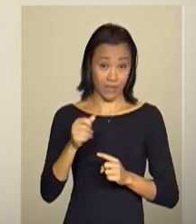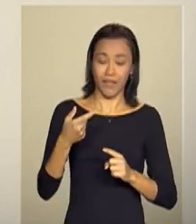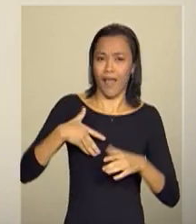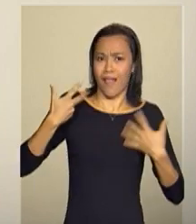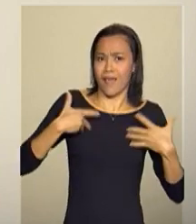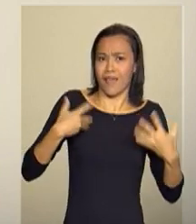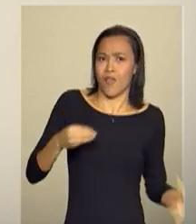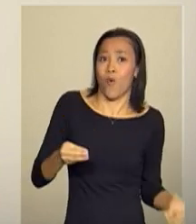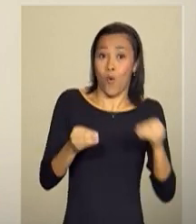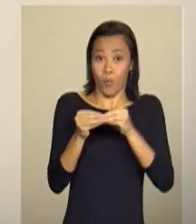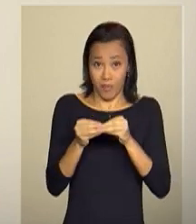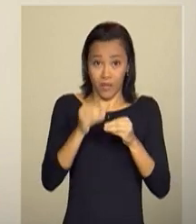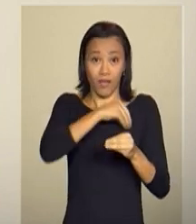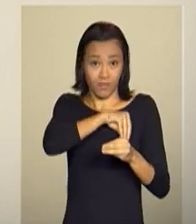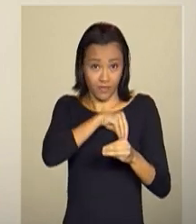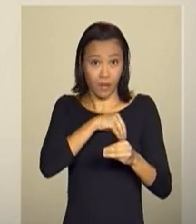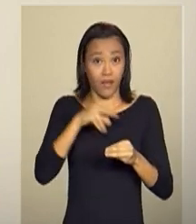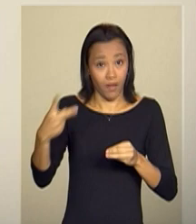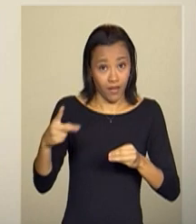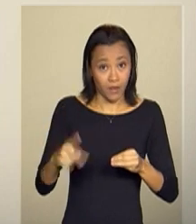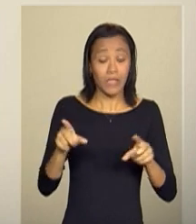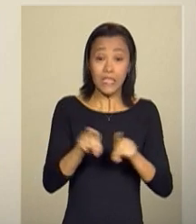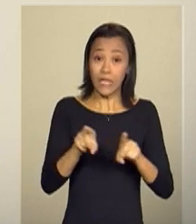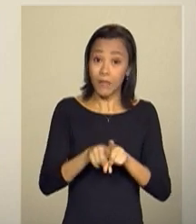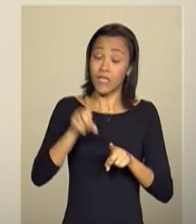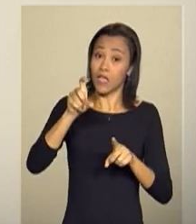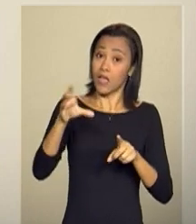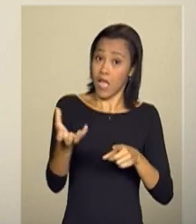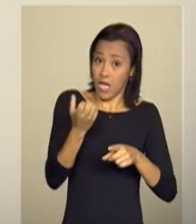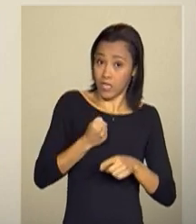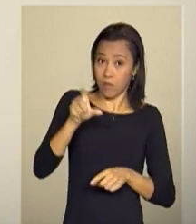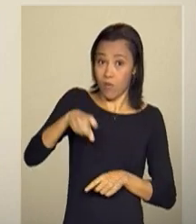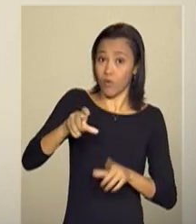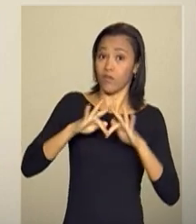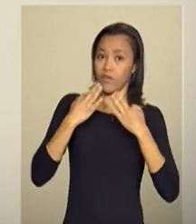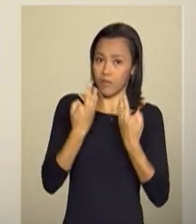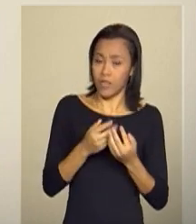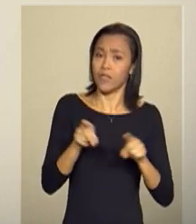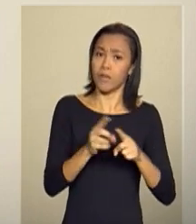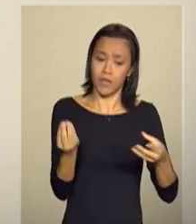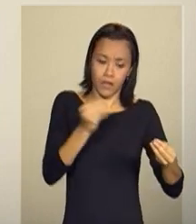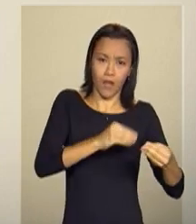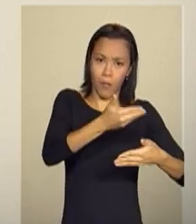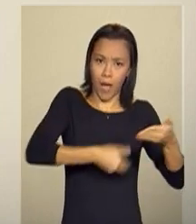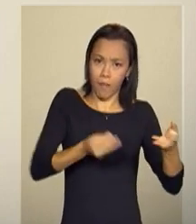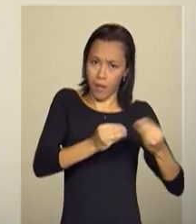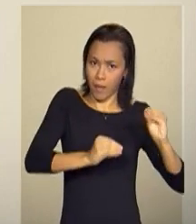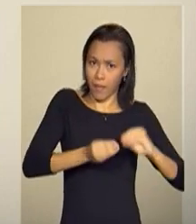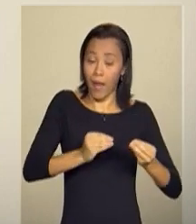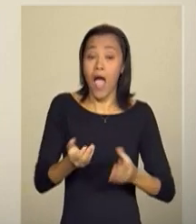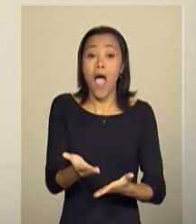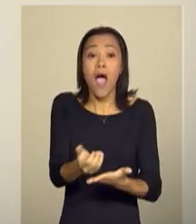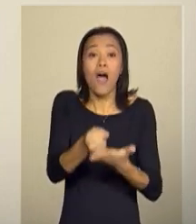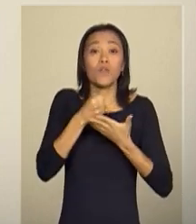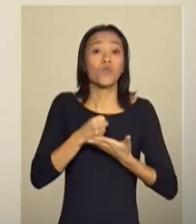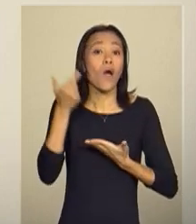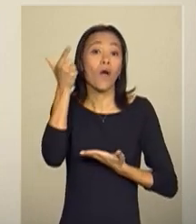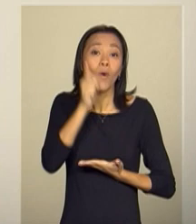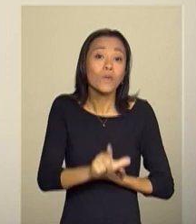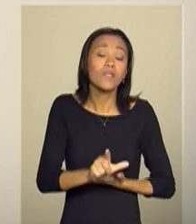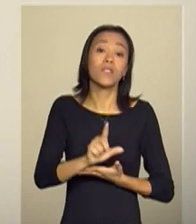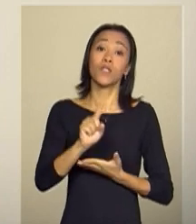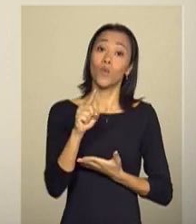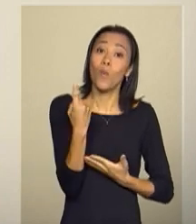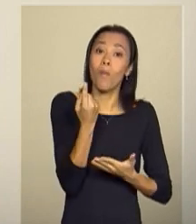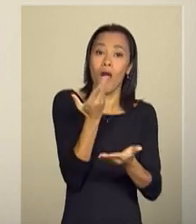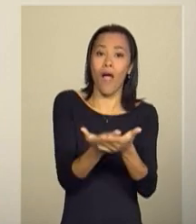complementar a renda o fato de receber o bolsa família e estar no cadastro único o ajudou a conseguir uma